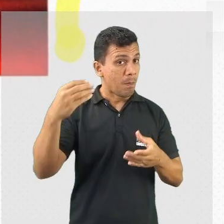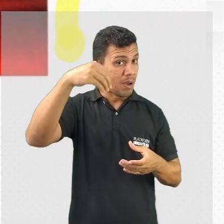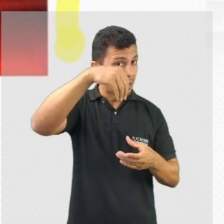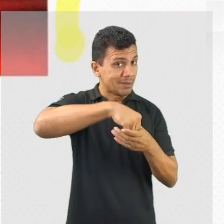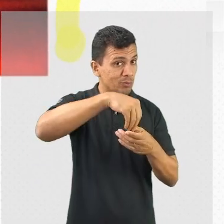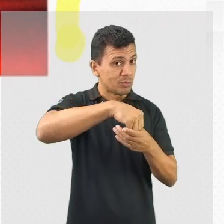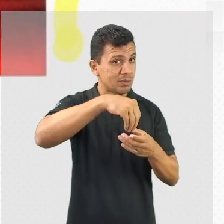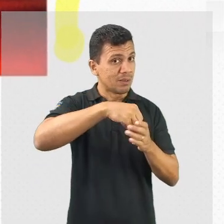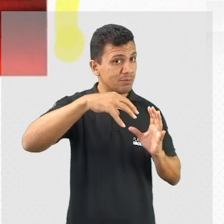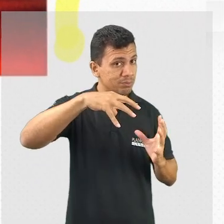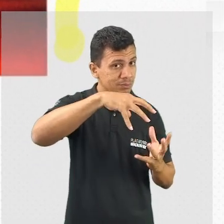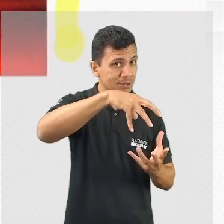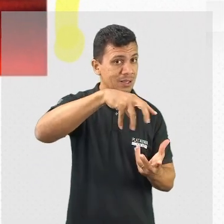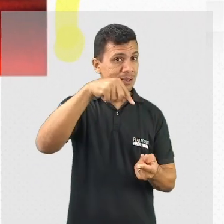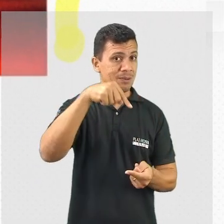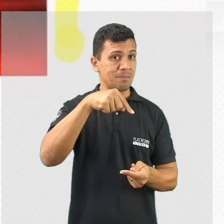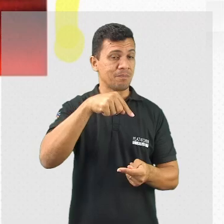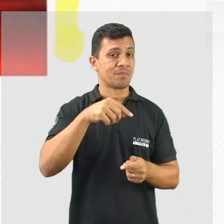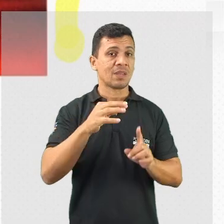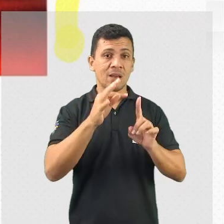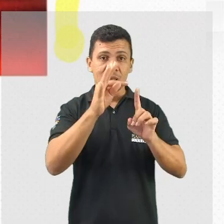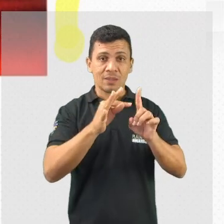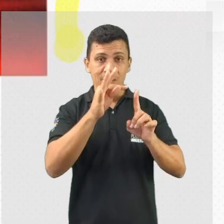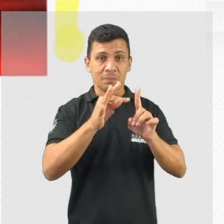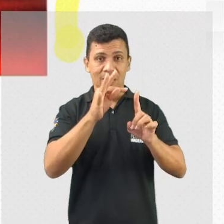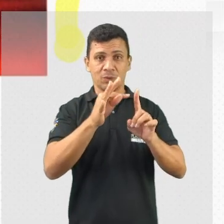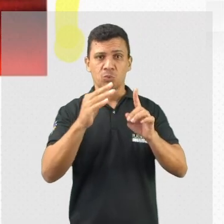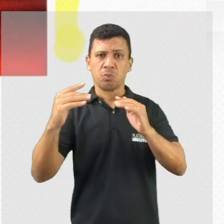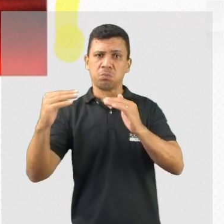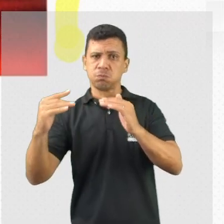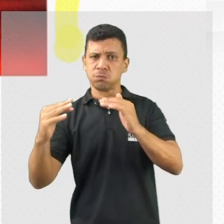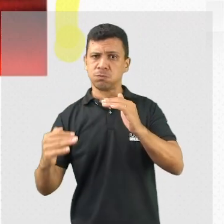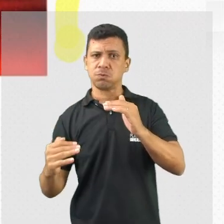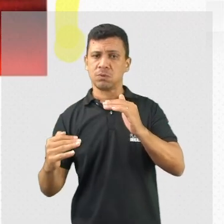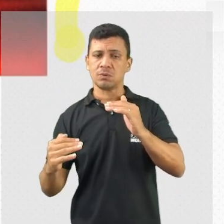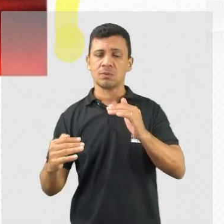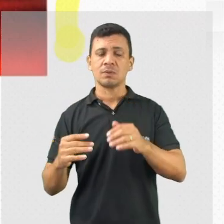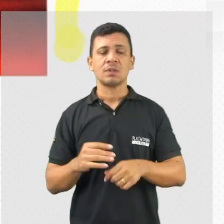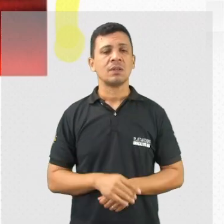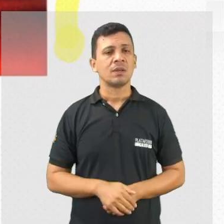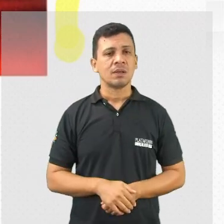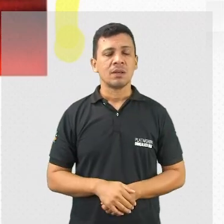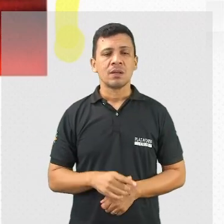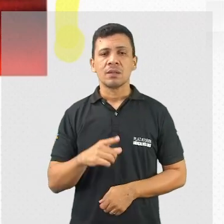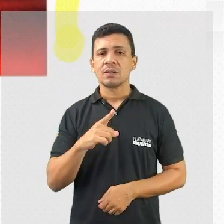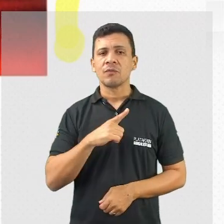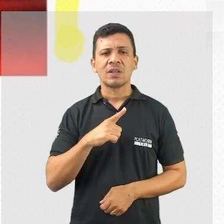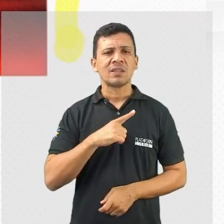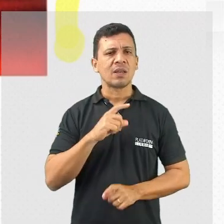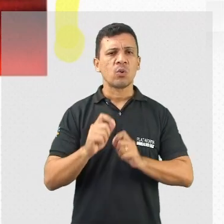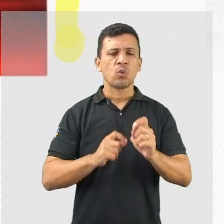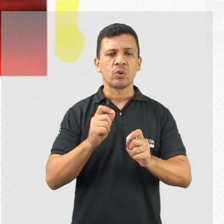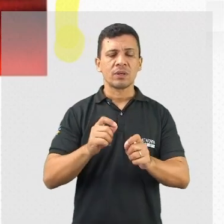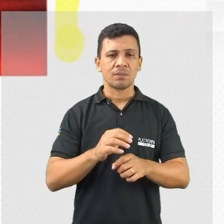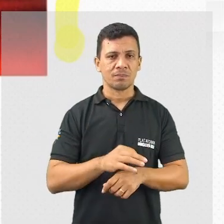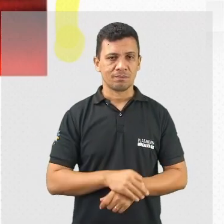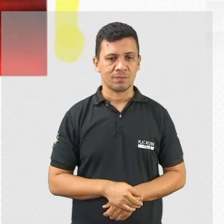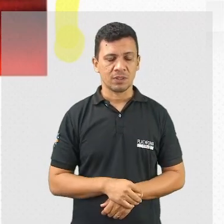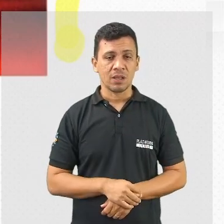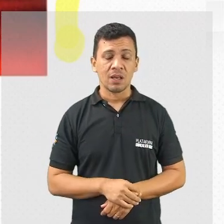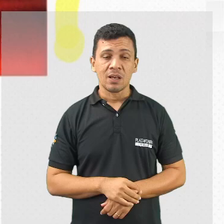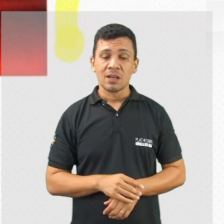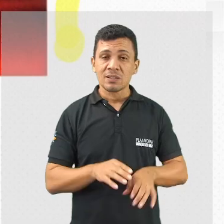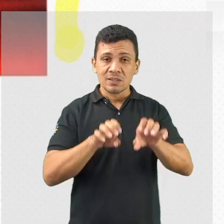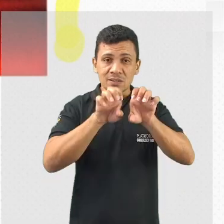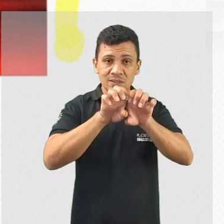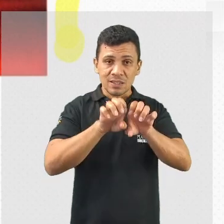eu minimizar bem aqui. A temperatura, ela vai cair. Resultado, quando a temperatura ela cai mais próximo da superfície, essas estruturas que estão em